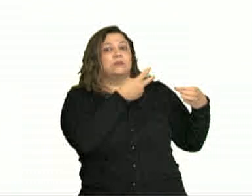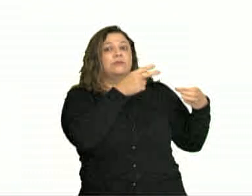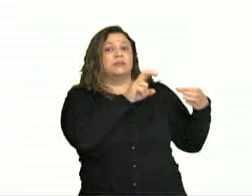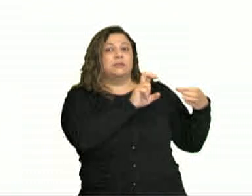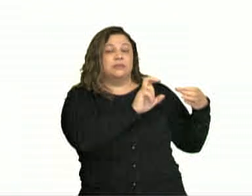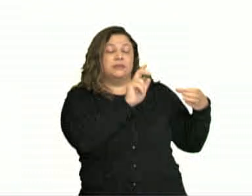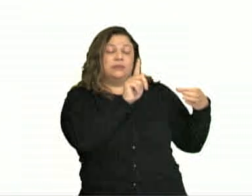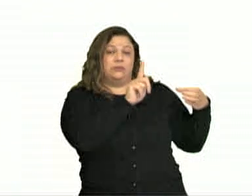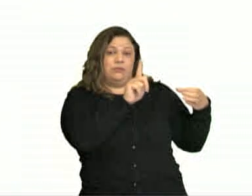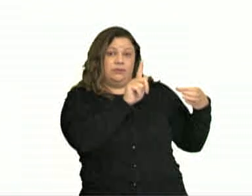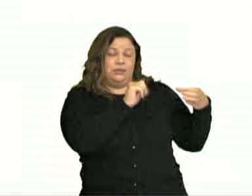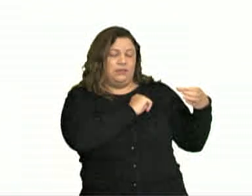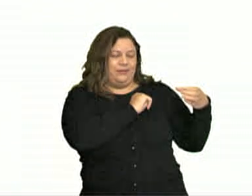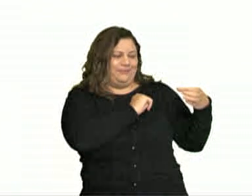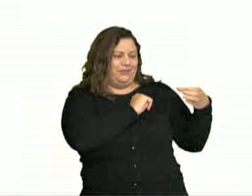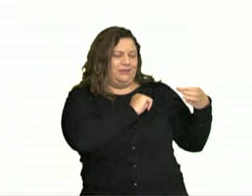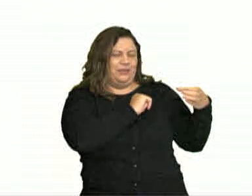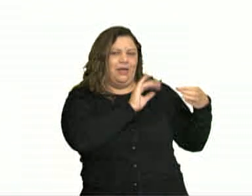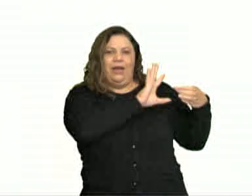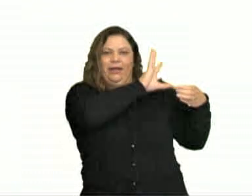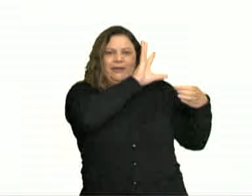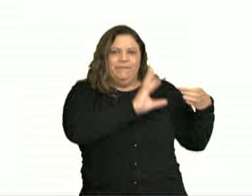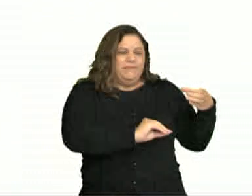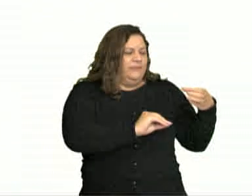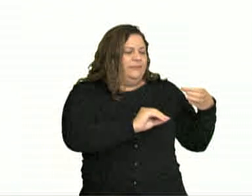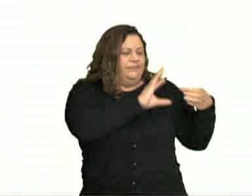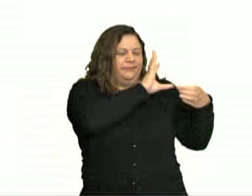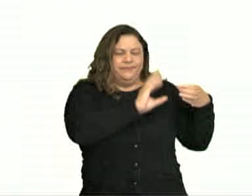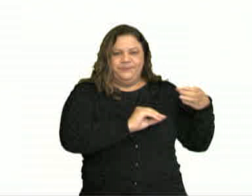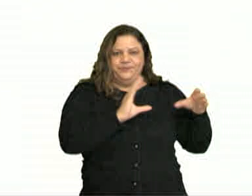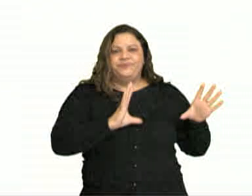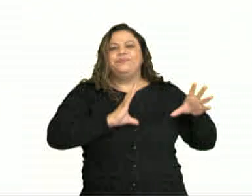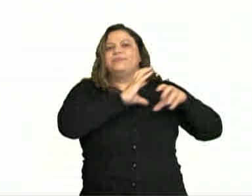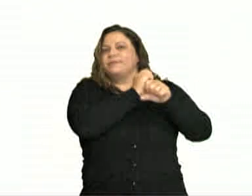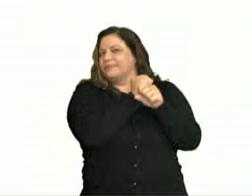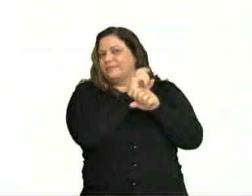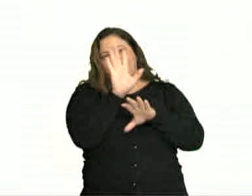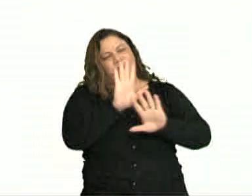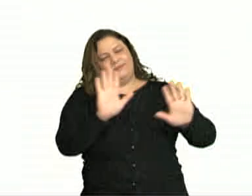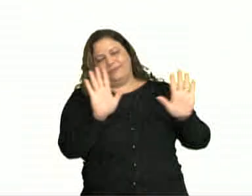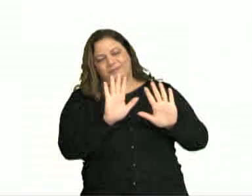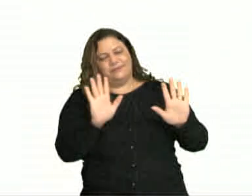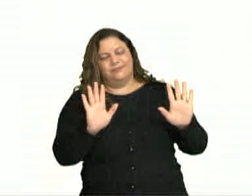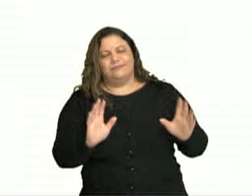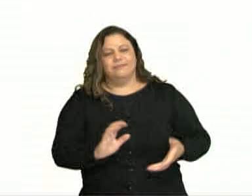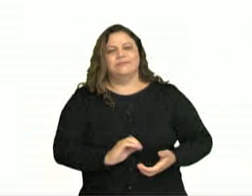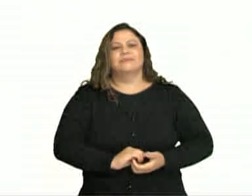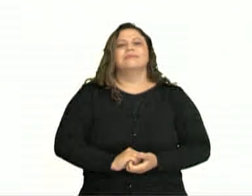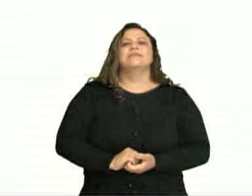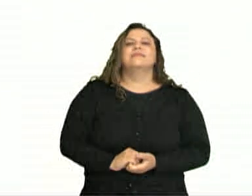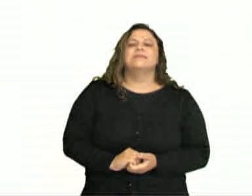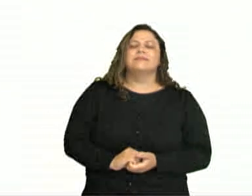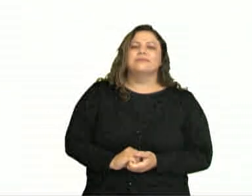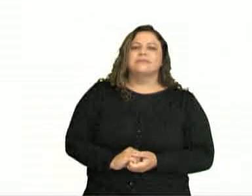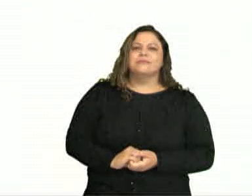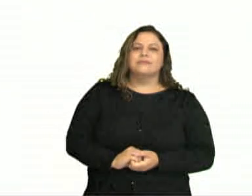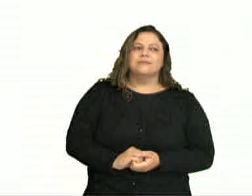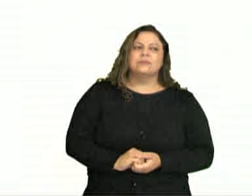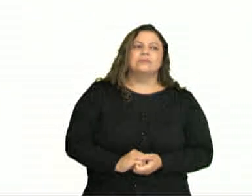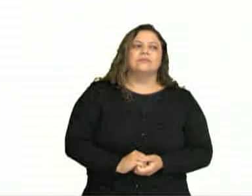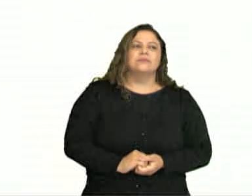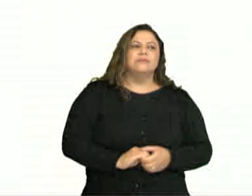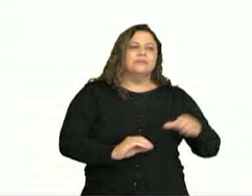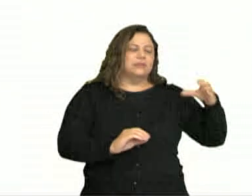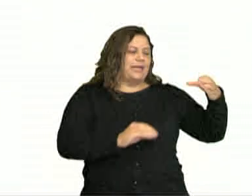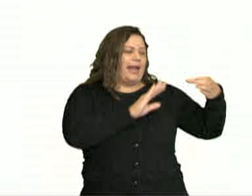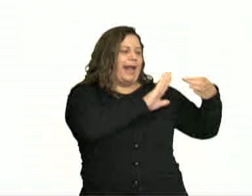E dificilmente a tabela vai estar indicando o valor total se você comer tudo que tiver dentro da embalagem. Preste atenção. Aqui tem